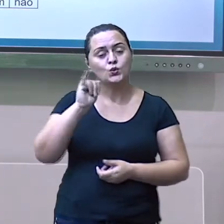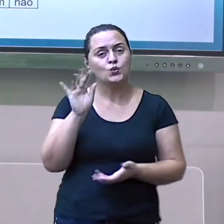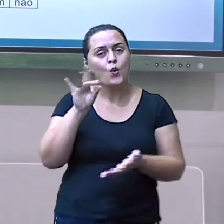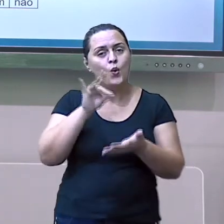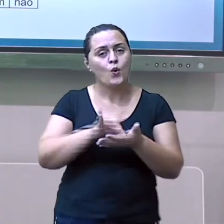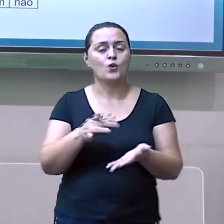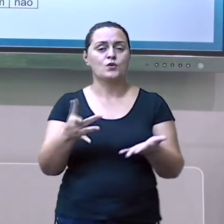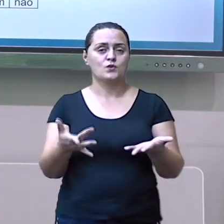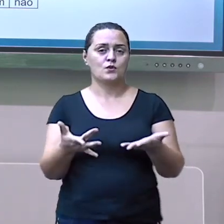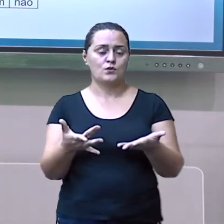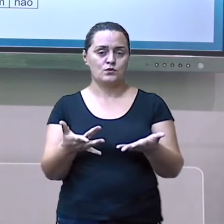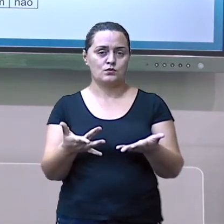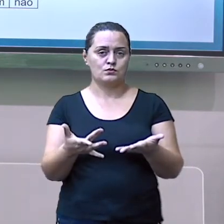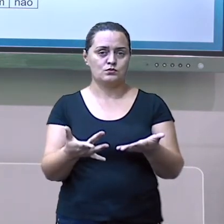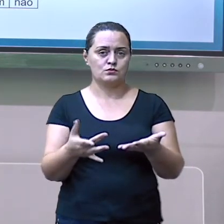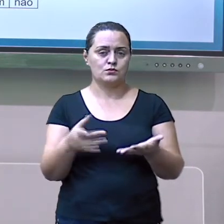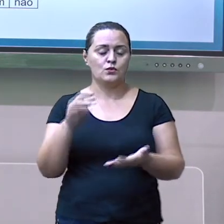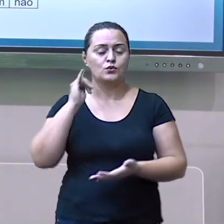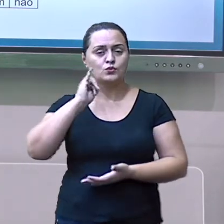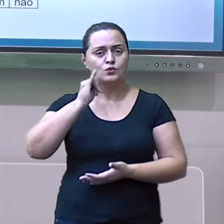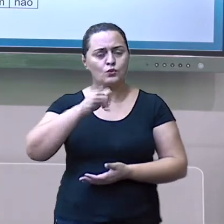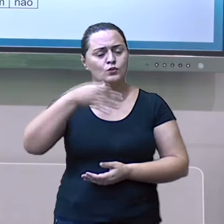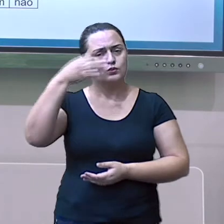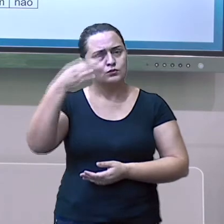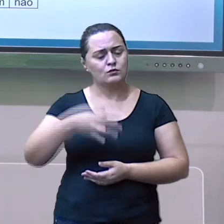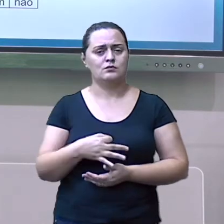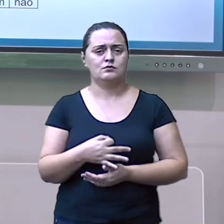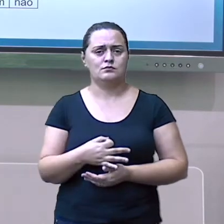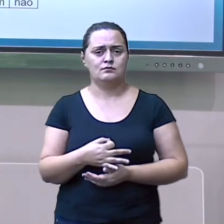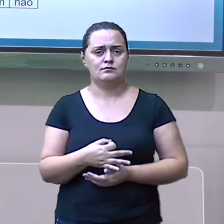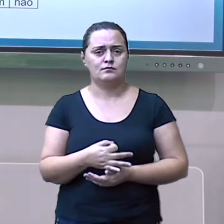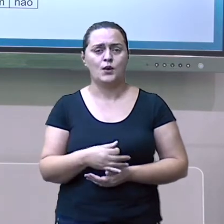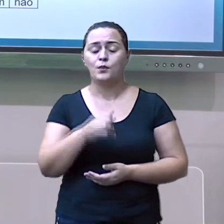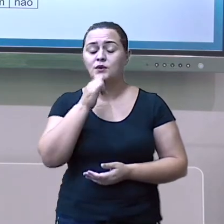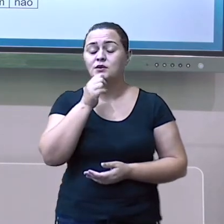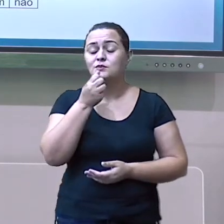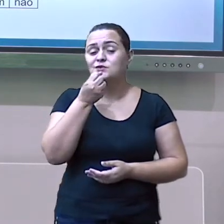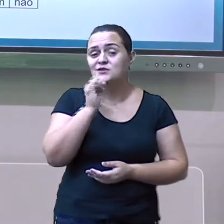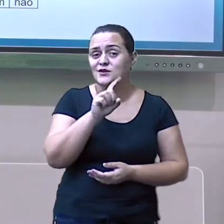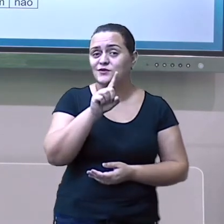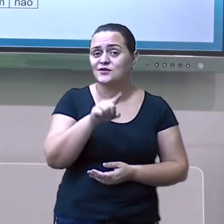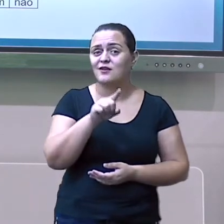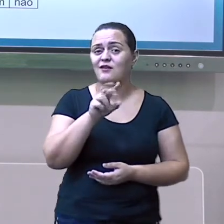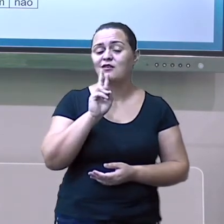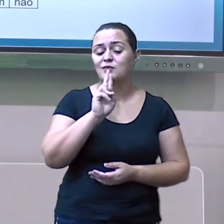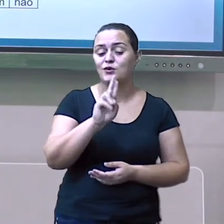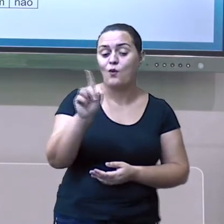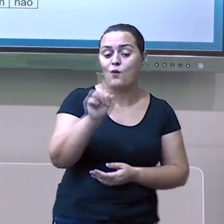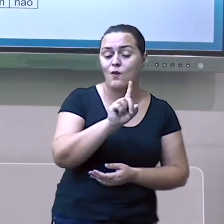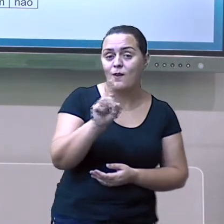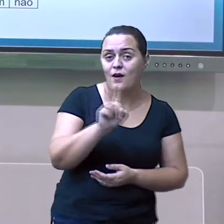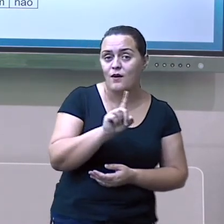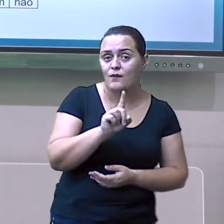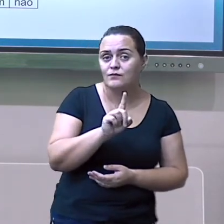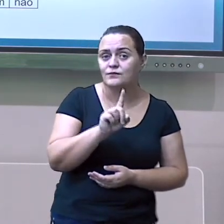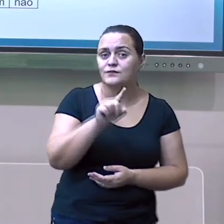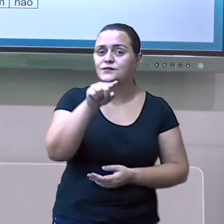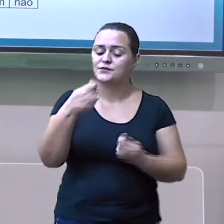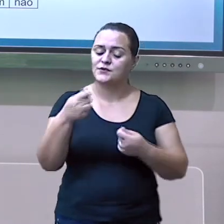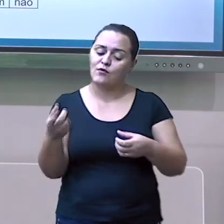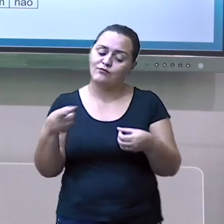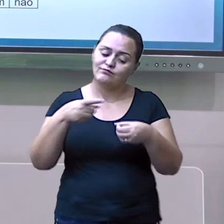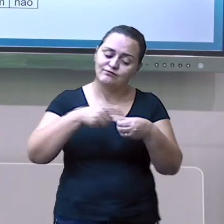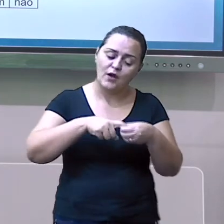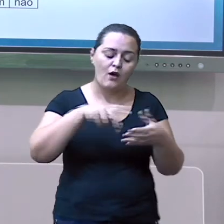ou não? Se por um acaso você responder que não, você vai ter que voltar no texto e fazer